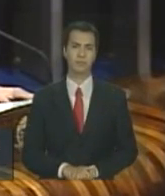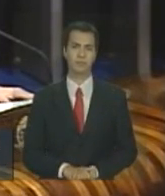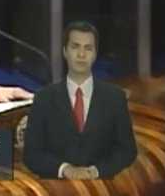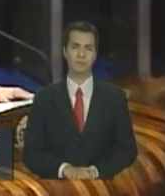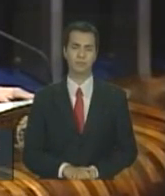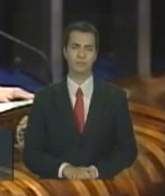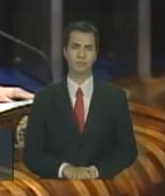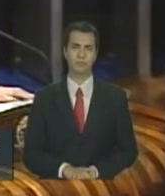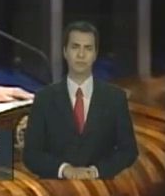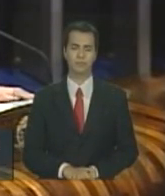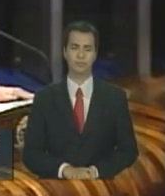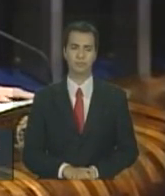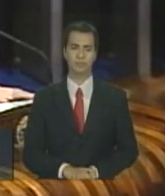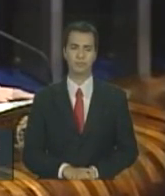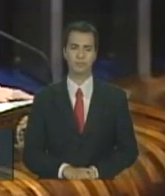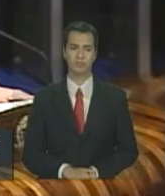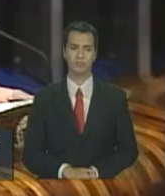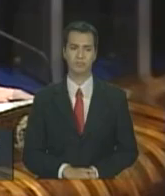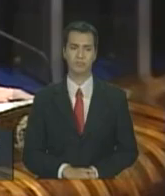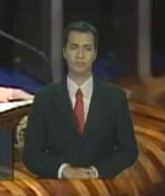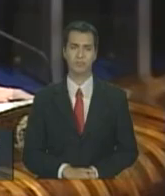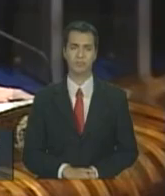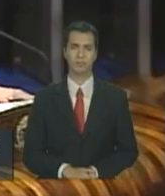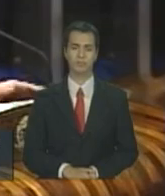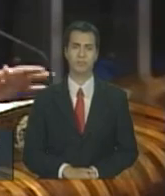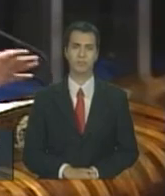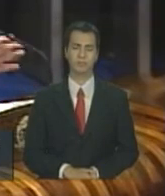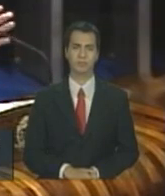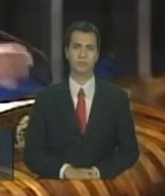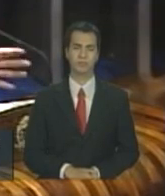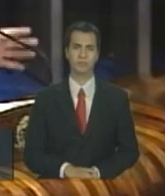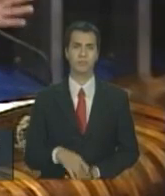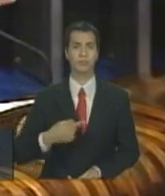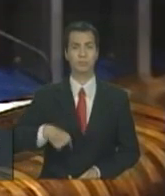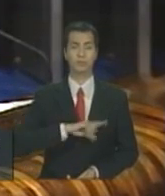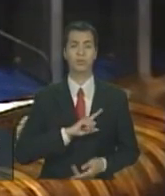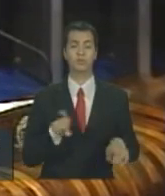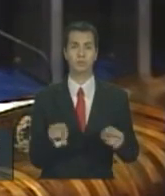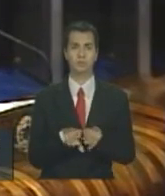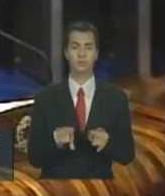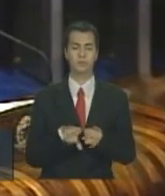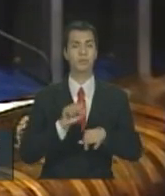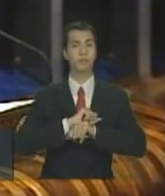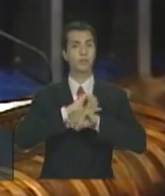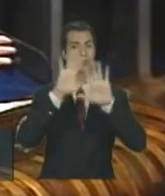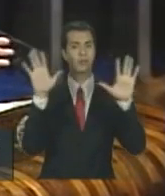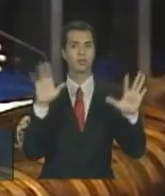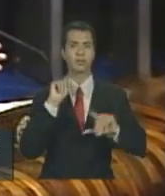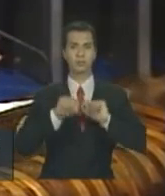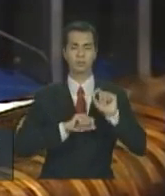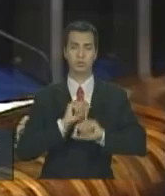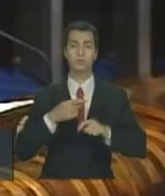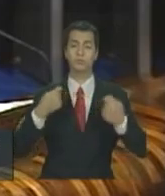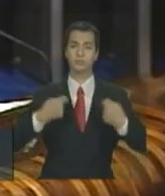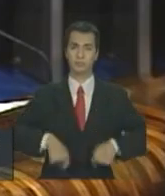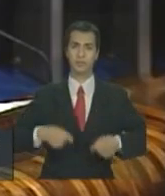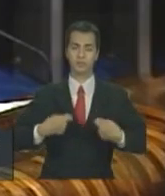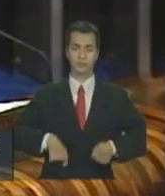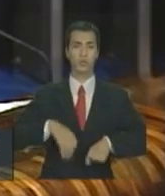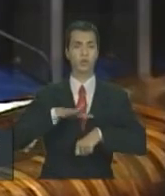Nós também temos clareza da importância de combater todas as